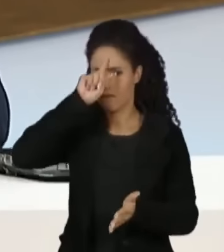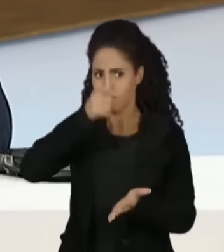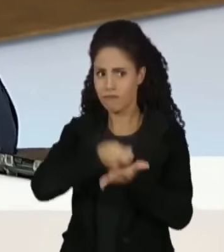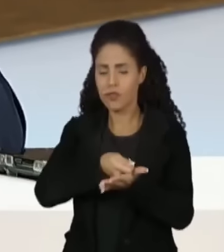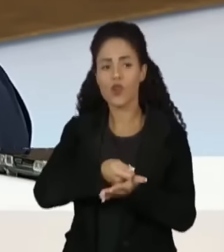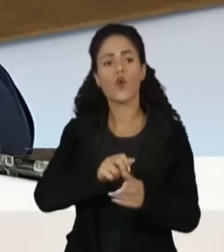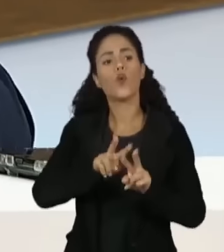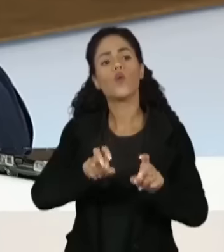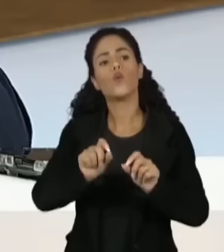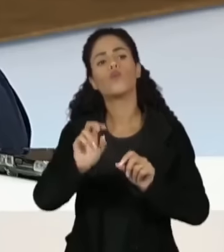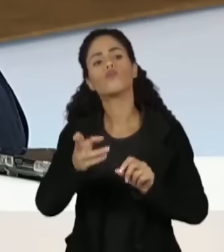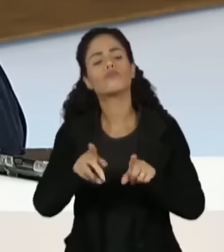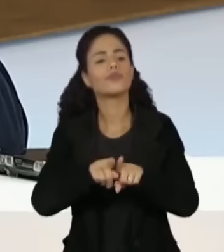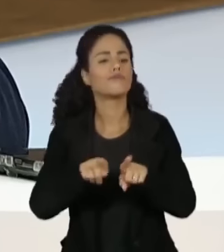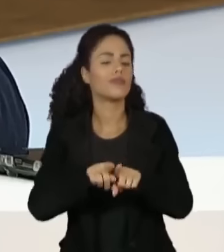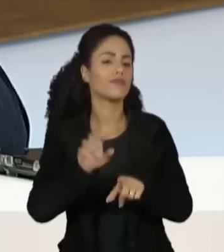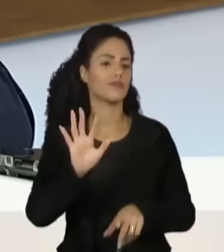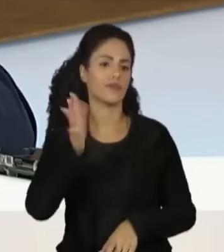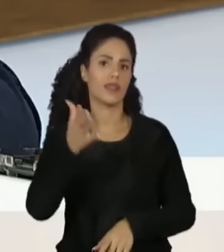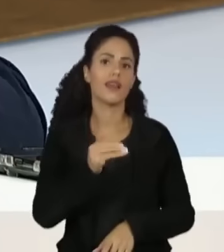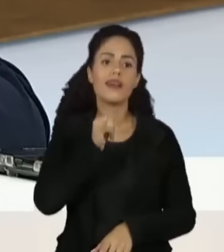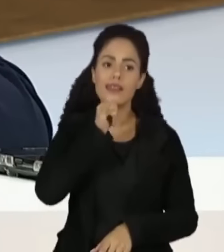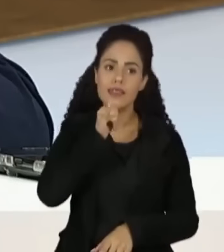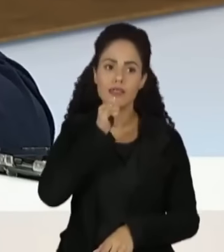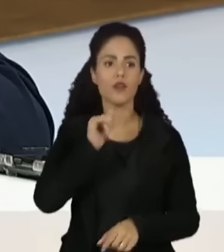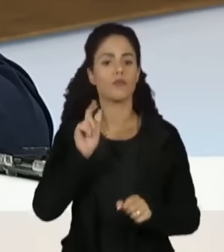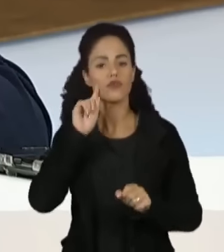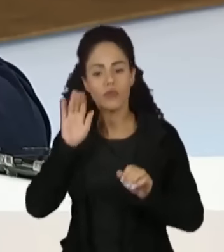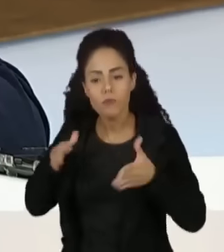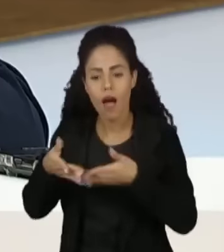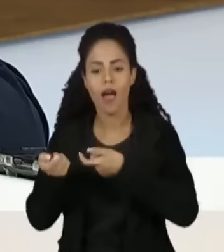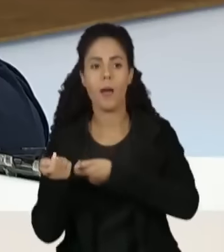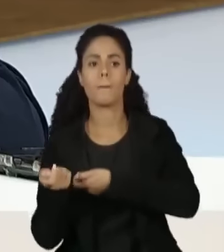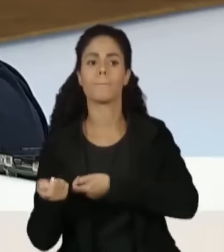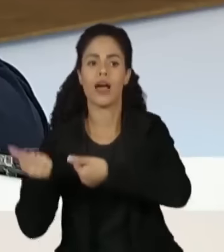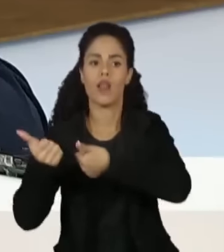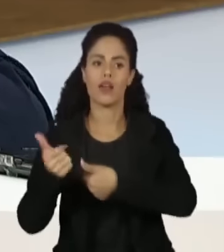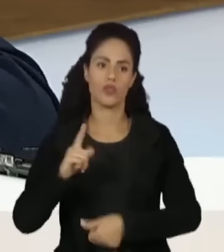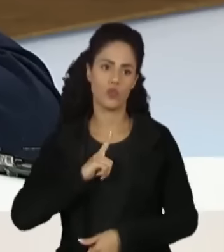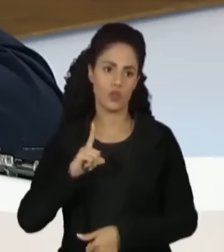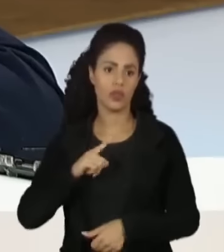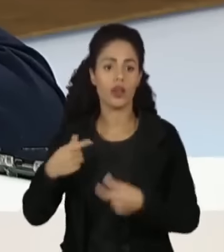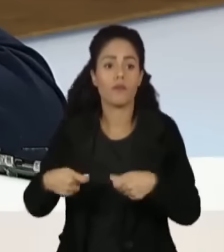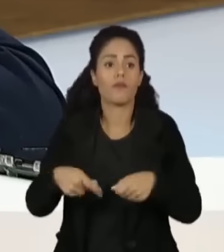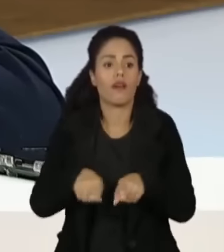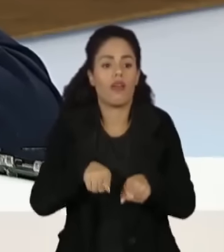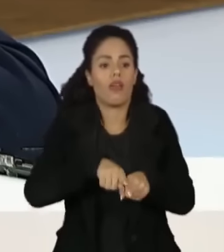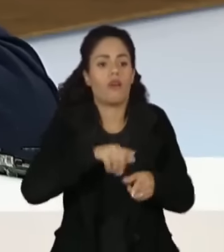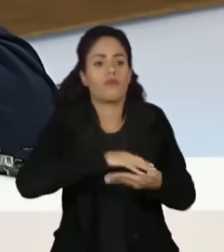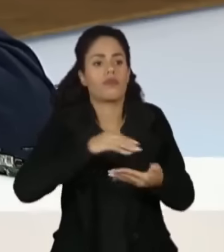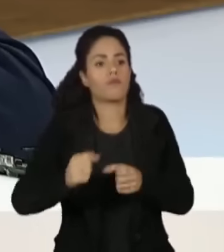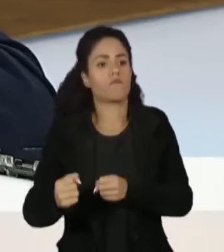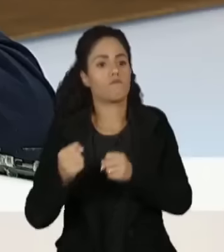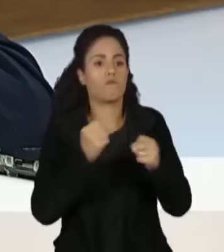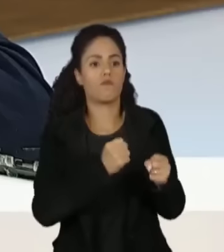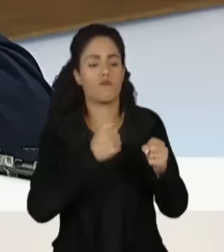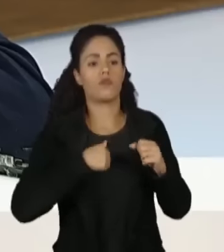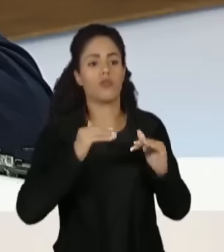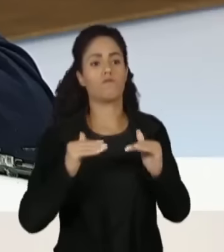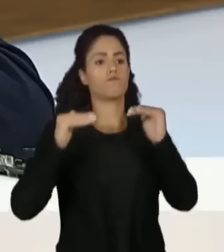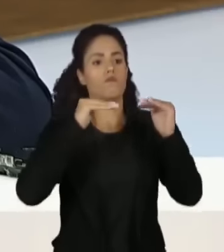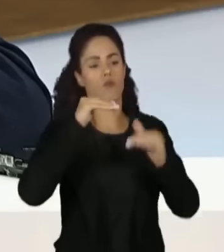ou mudanças de jurisprudência, por exemplo, de foro por prerrogativa de função, porque o Supremo precisa de mais poder agora para